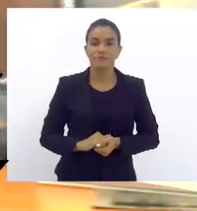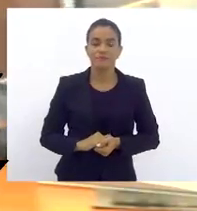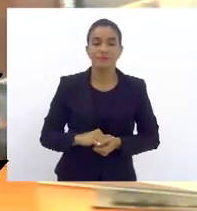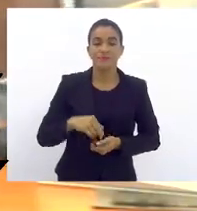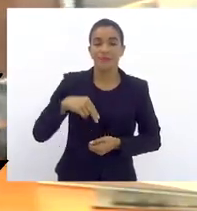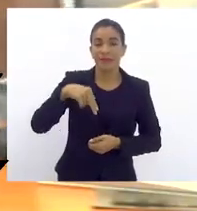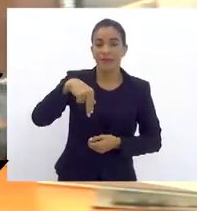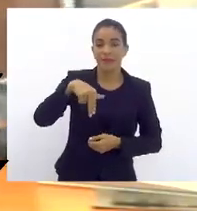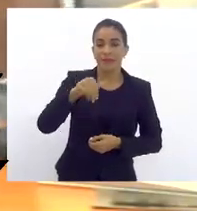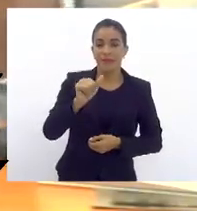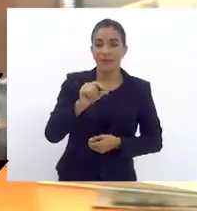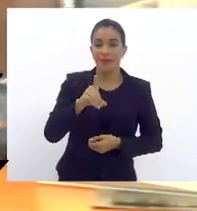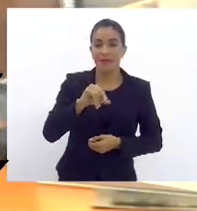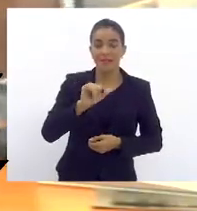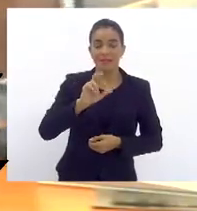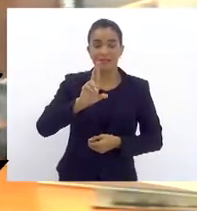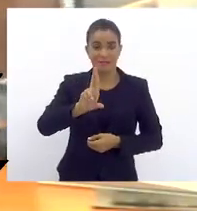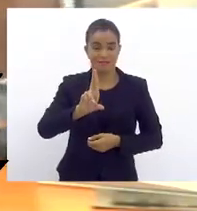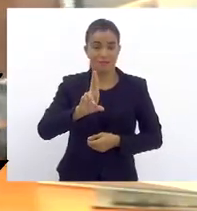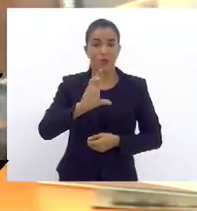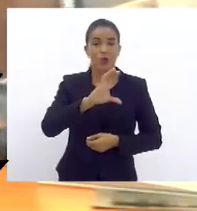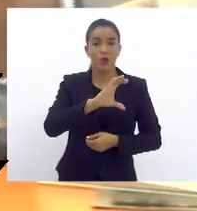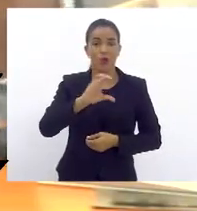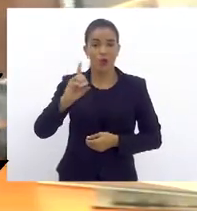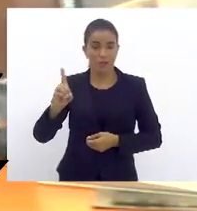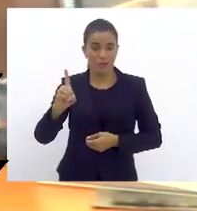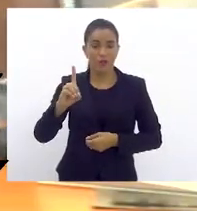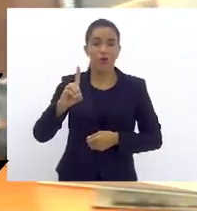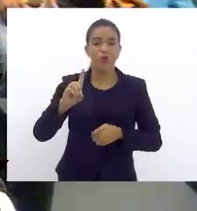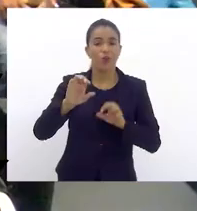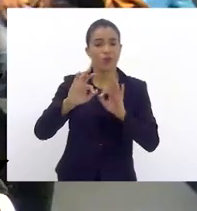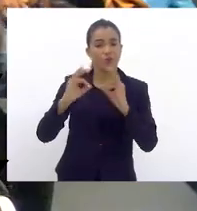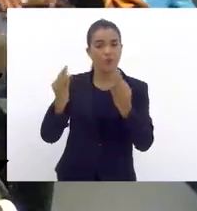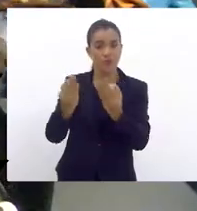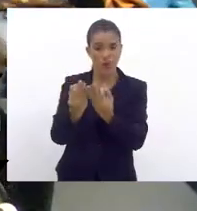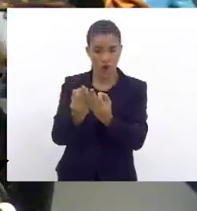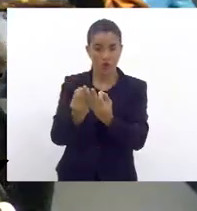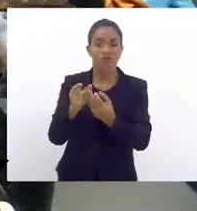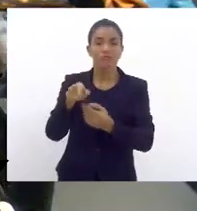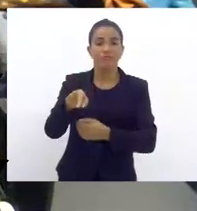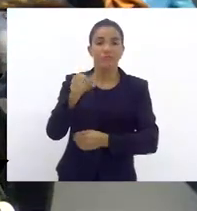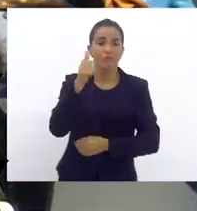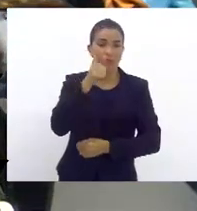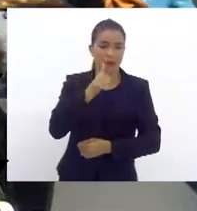Nadir Mariano Vasconcelos coordenadora do Fórum de mulheres negras de São Gonçalo